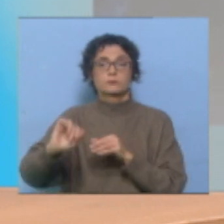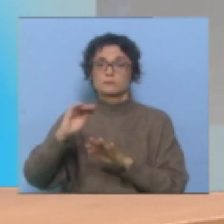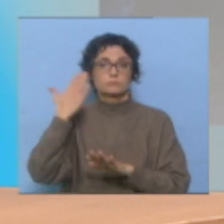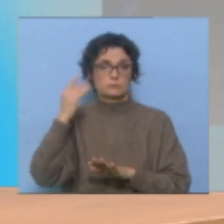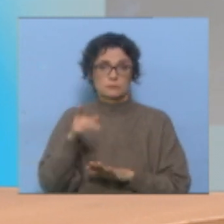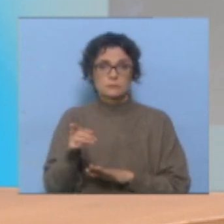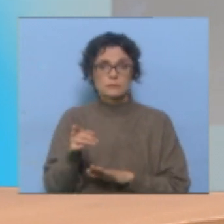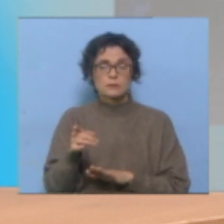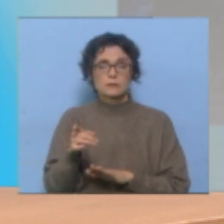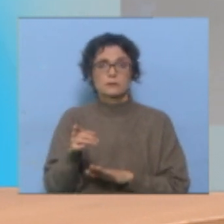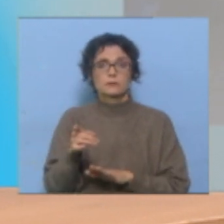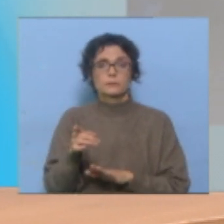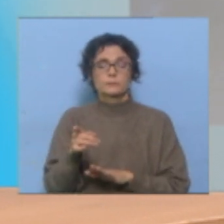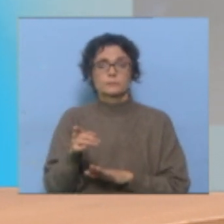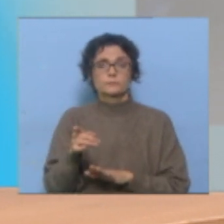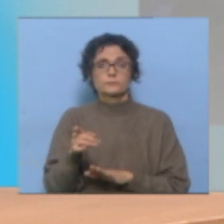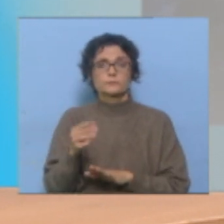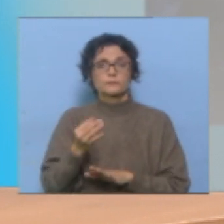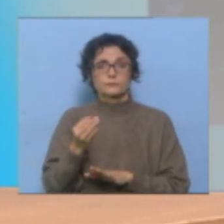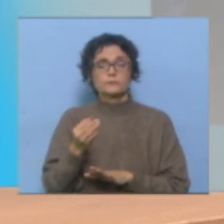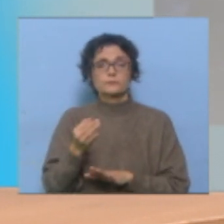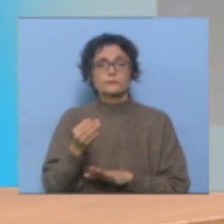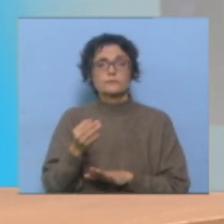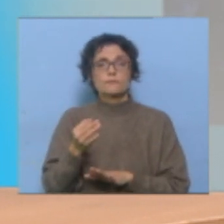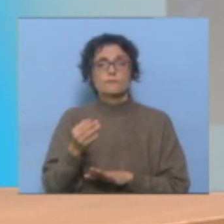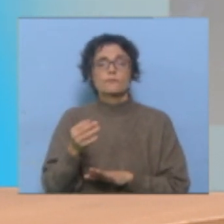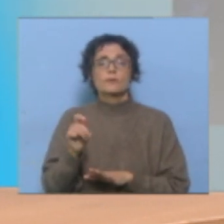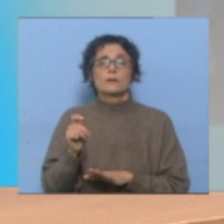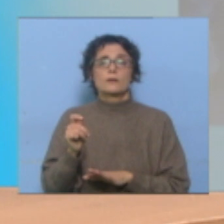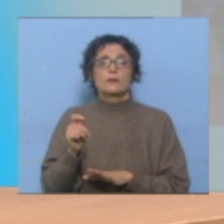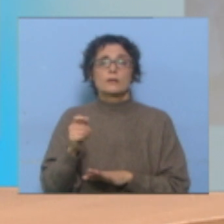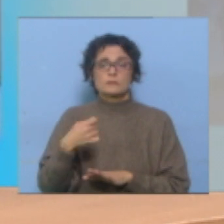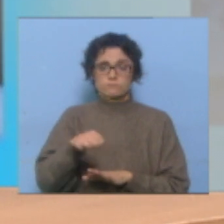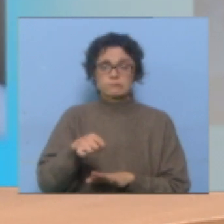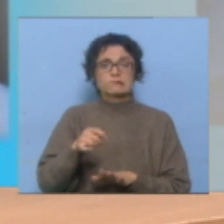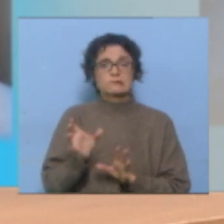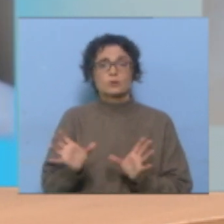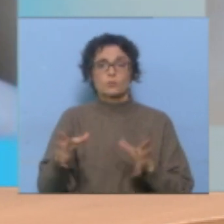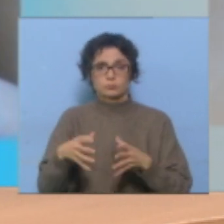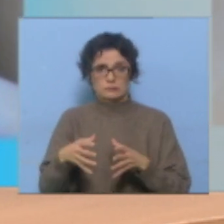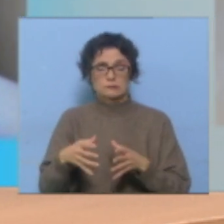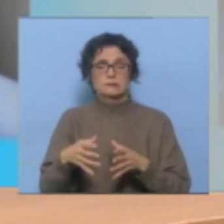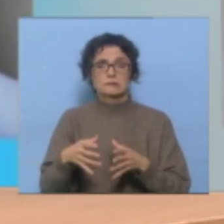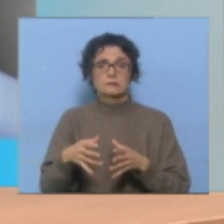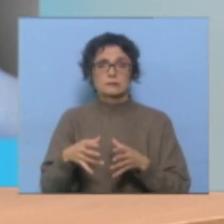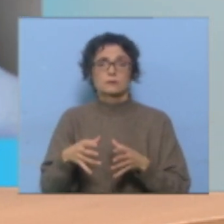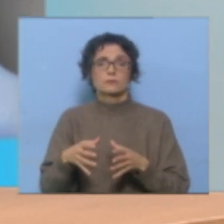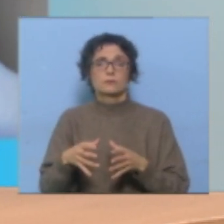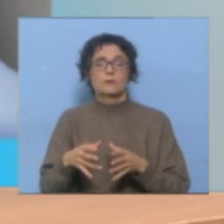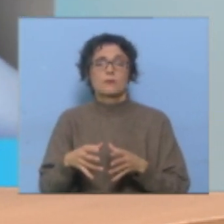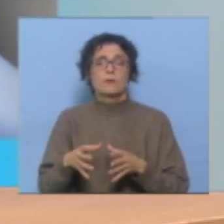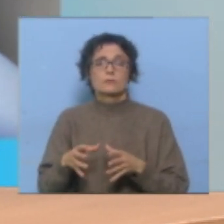vezes o cargo de Presidente da Comissão Episcopal da então Migrações, que era